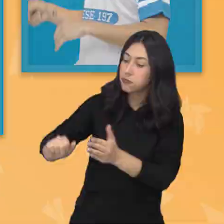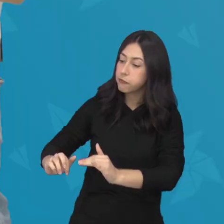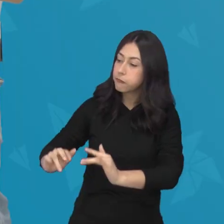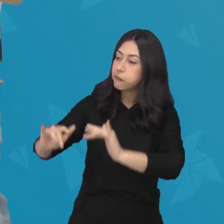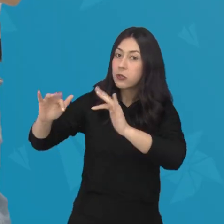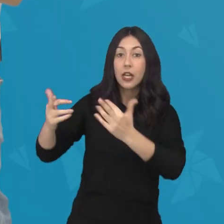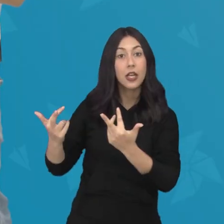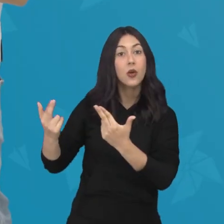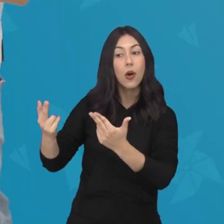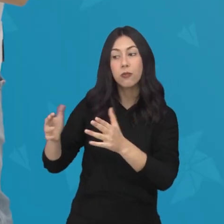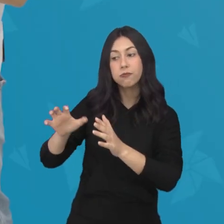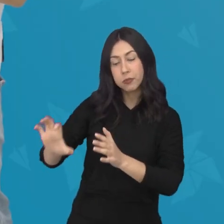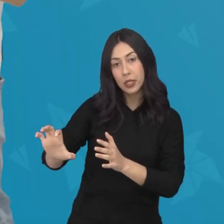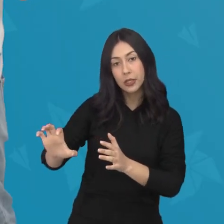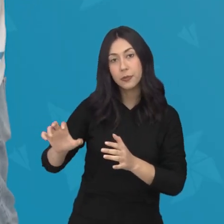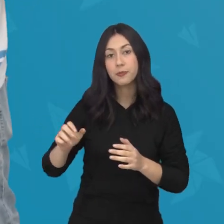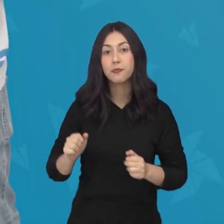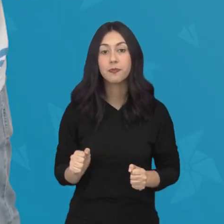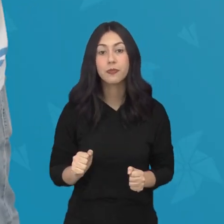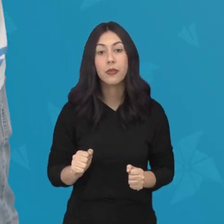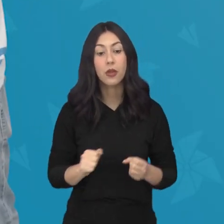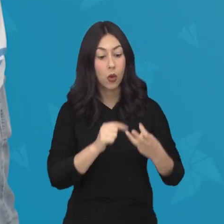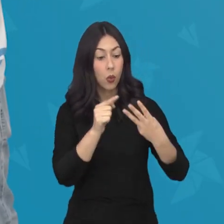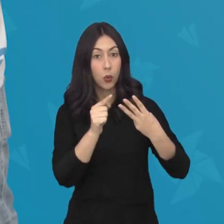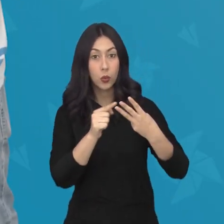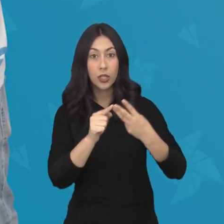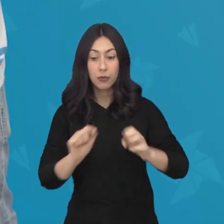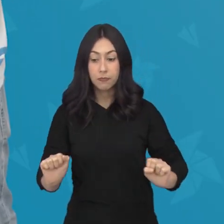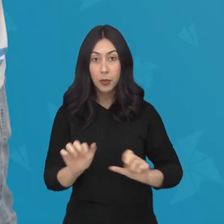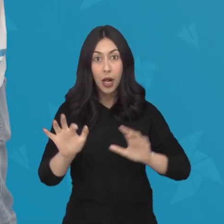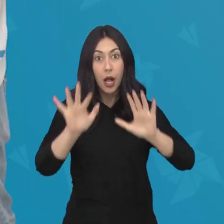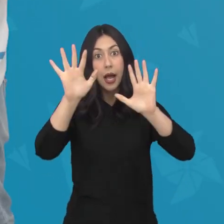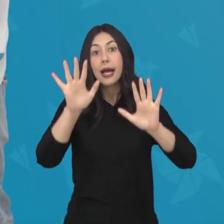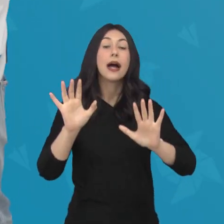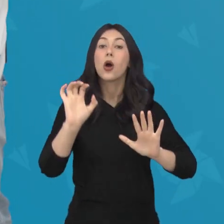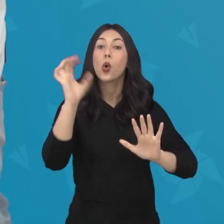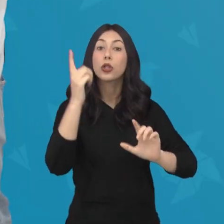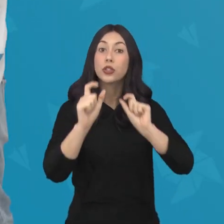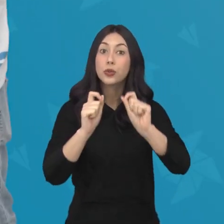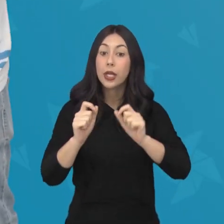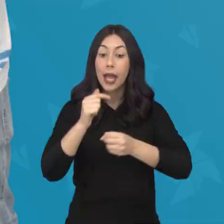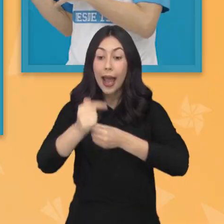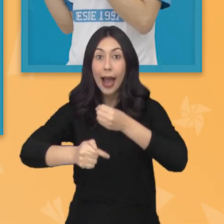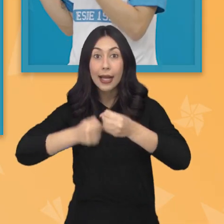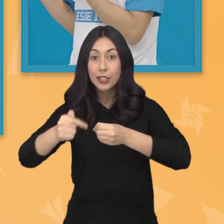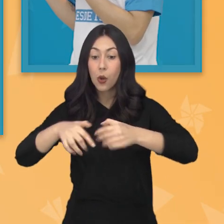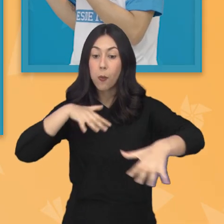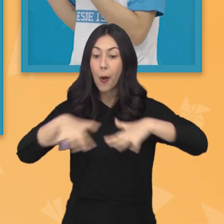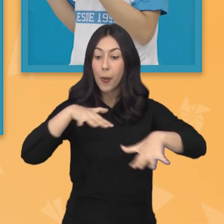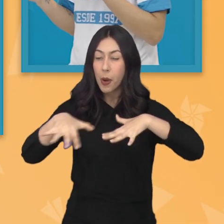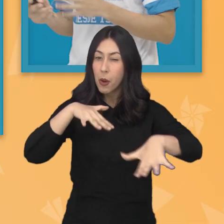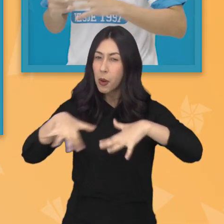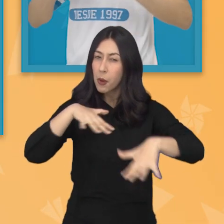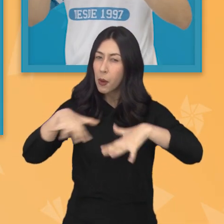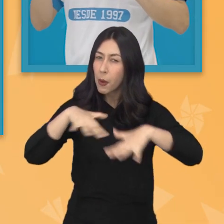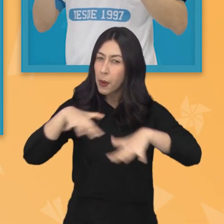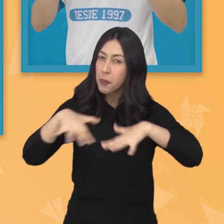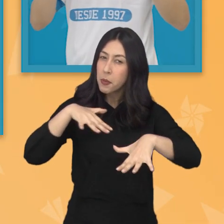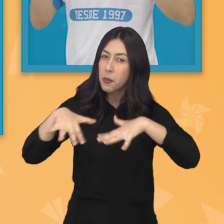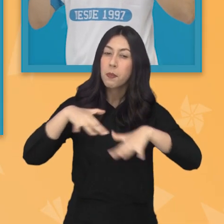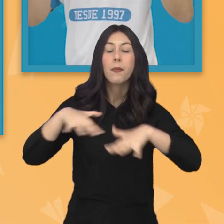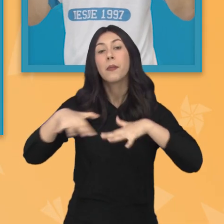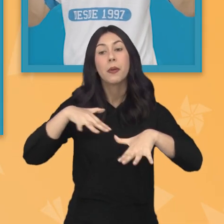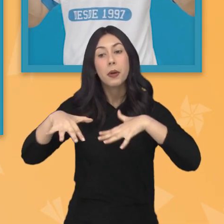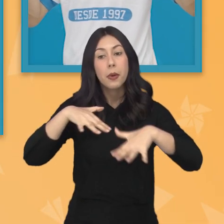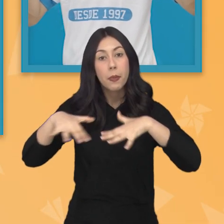inserida. Já o estado gasoso é o estado onde há o maior grau de agitação dessas partículas e desses átomos. Eles estão